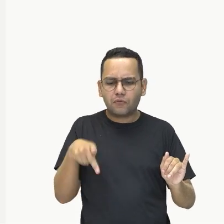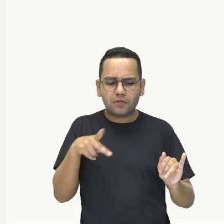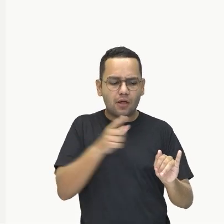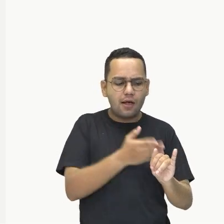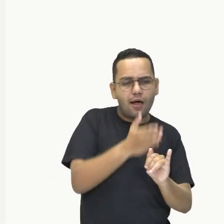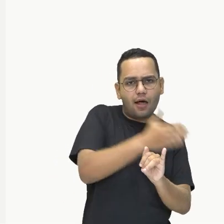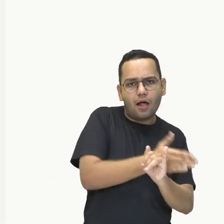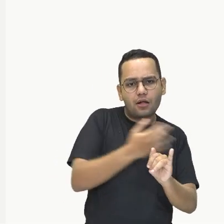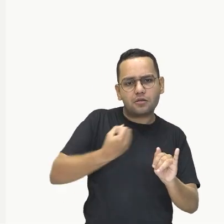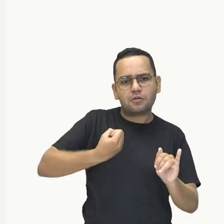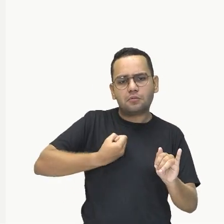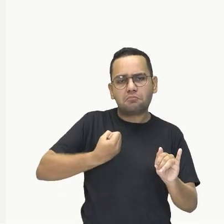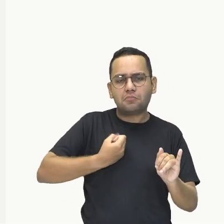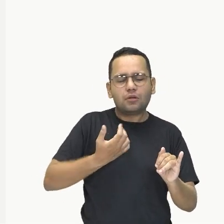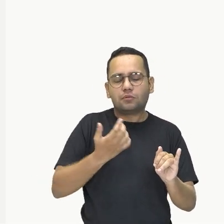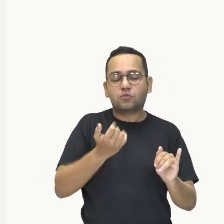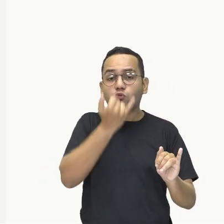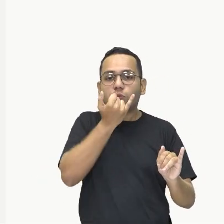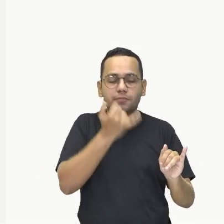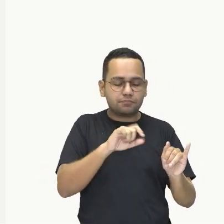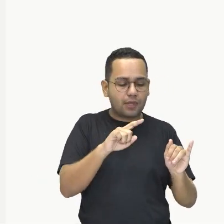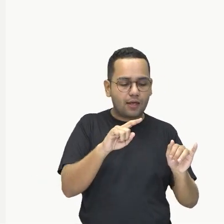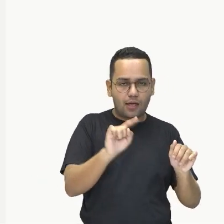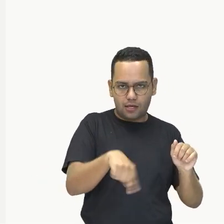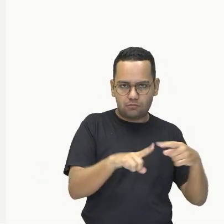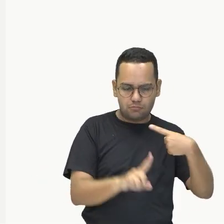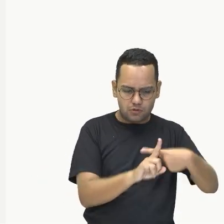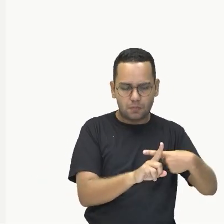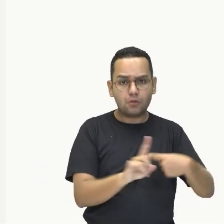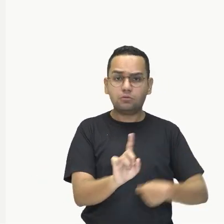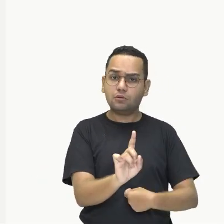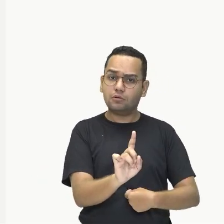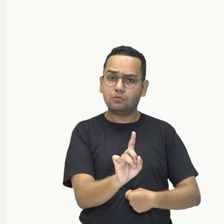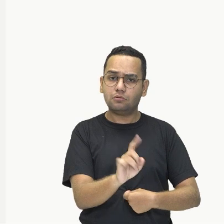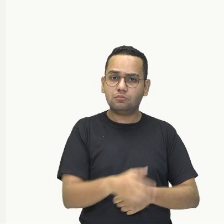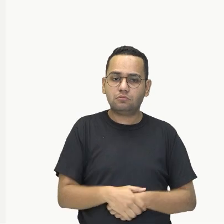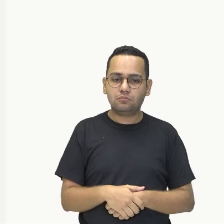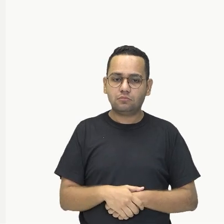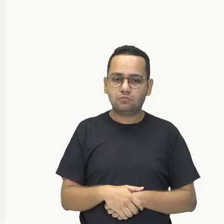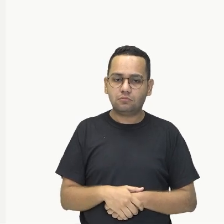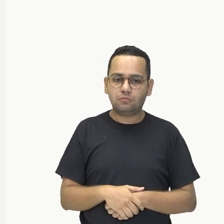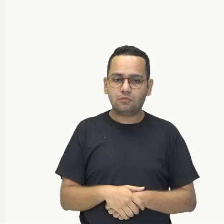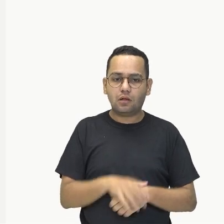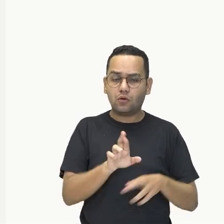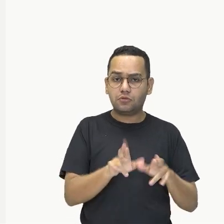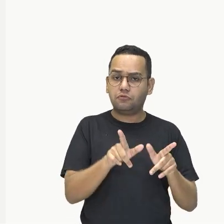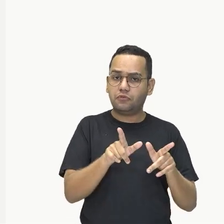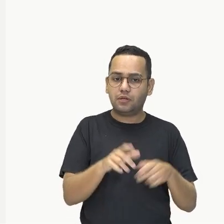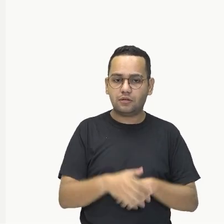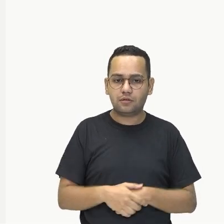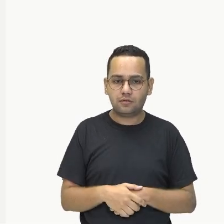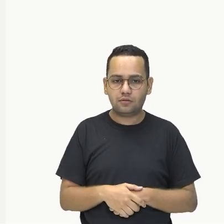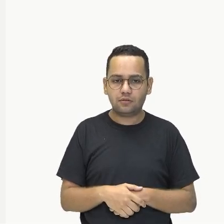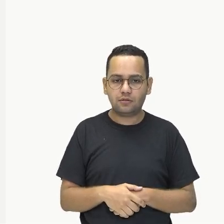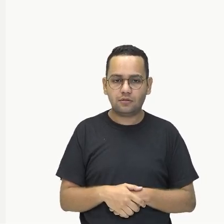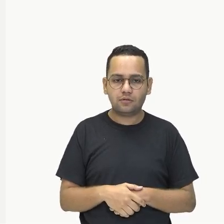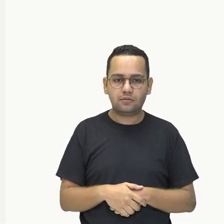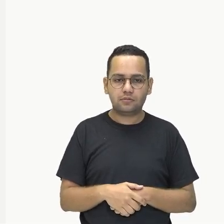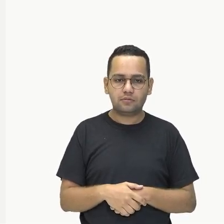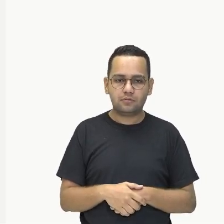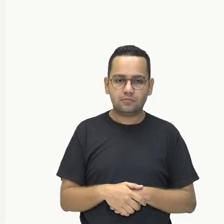adição algébrica. Claro que nós temos, tá? Porque aqui a gente tem o sinalzinho de mais, como se fosse